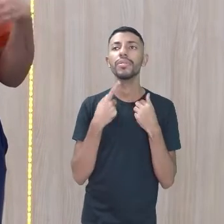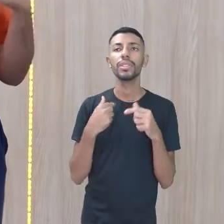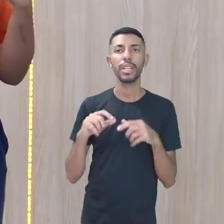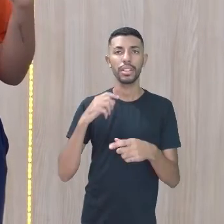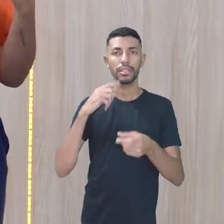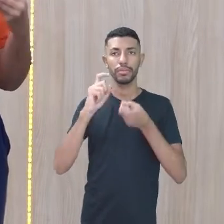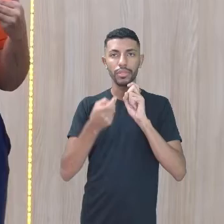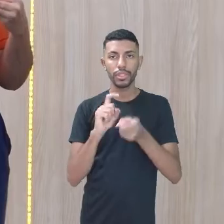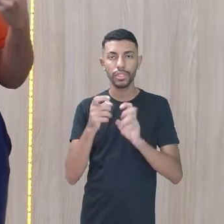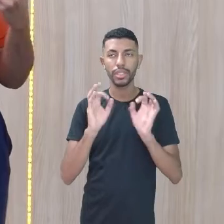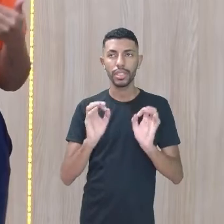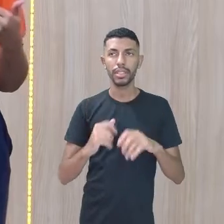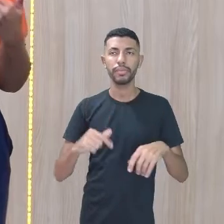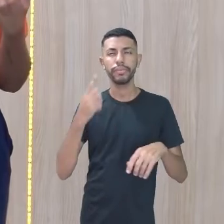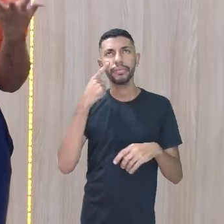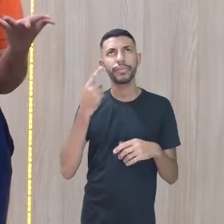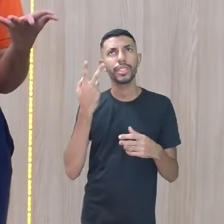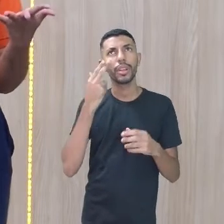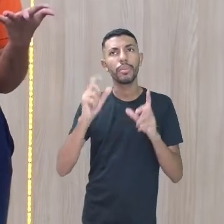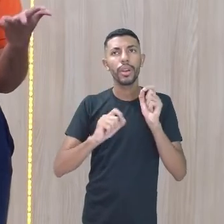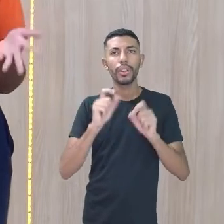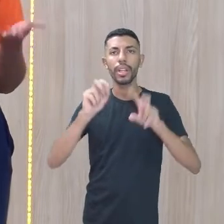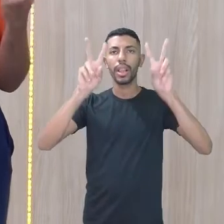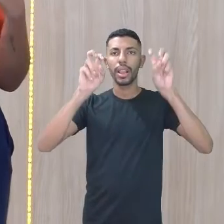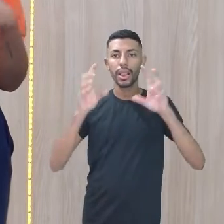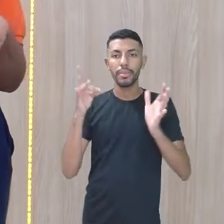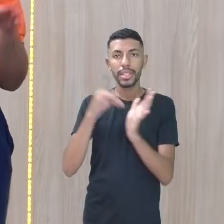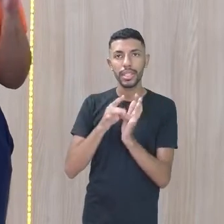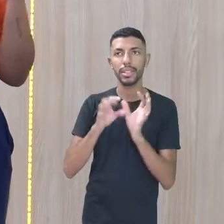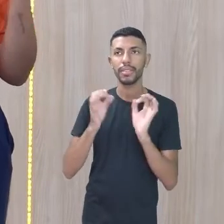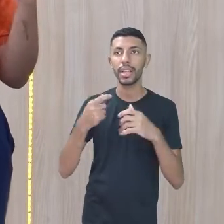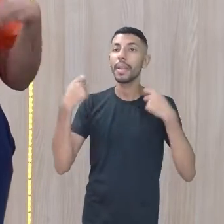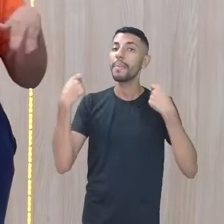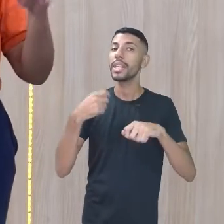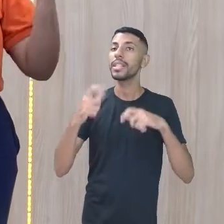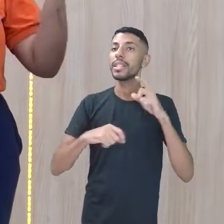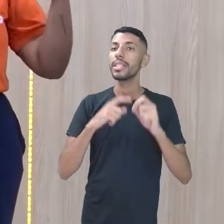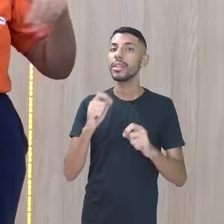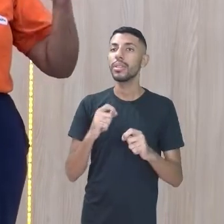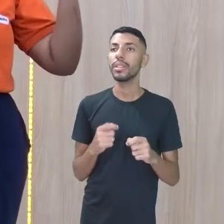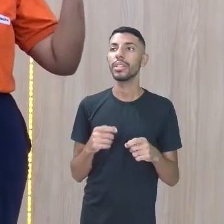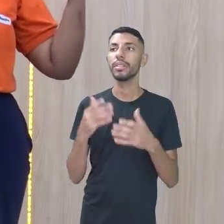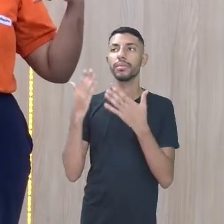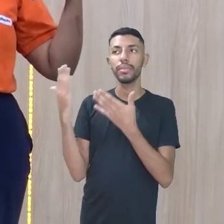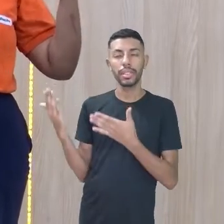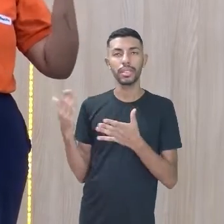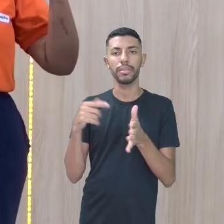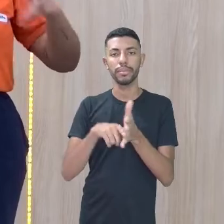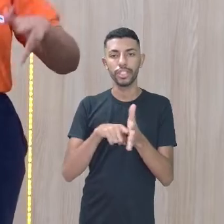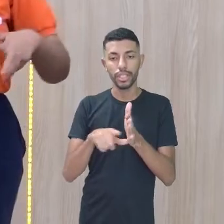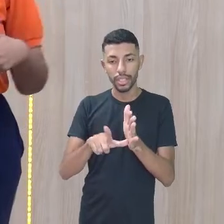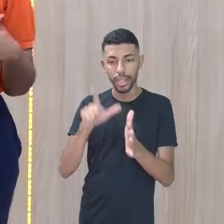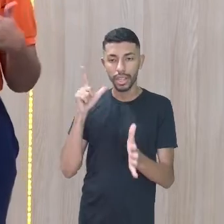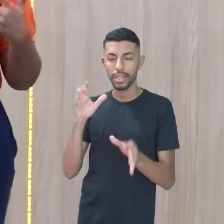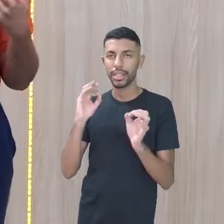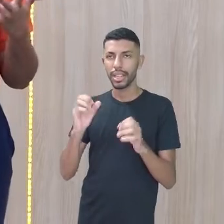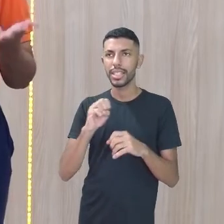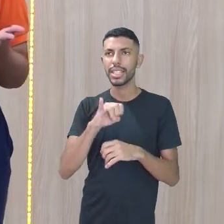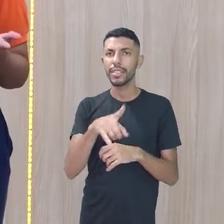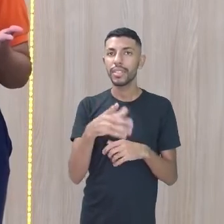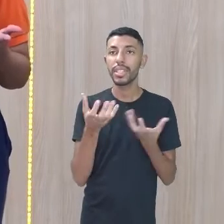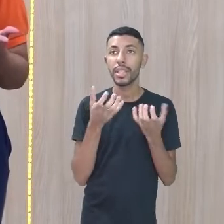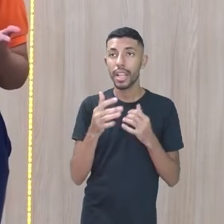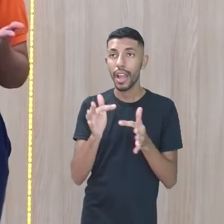discutir. Normalmente temas científicos, tá certo? Que precisem desse respaldo de uma pesquisa que foi previamente. Se você quer fazer